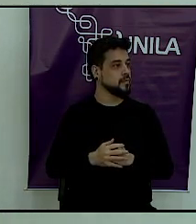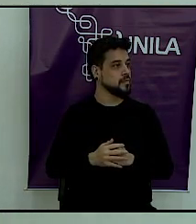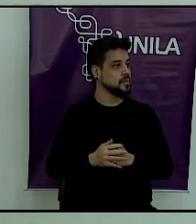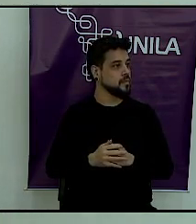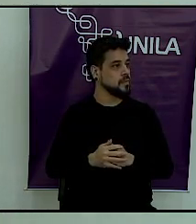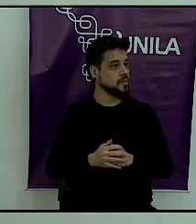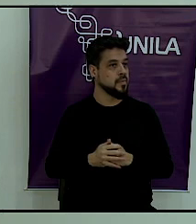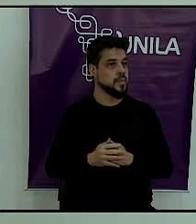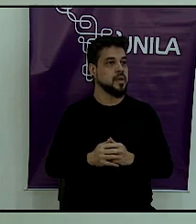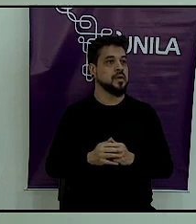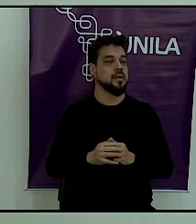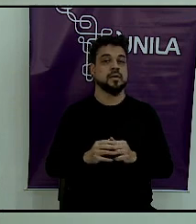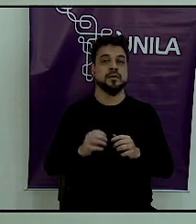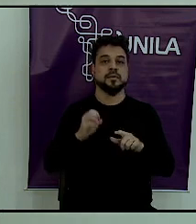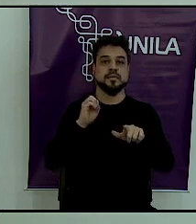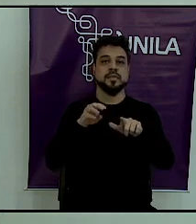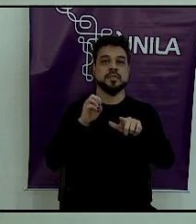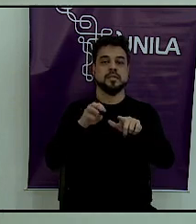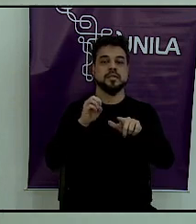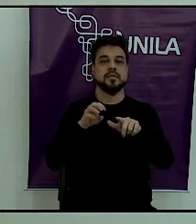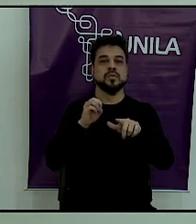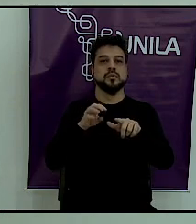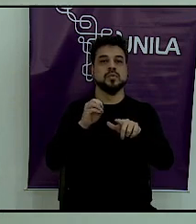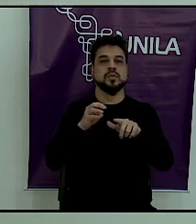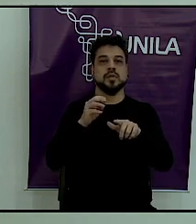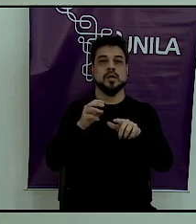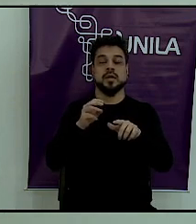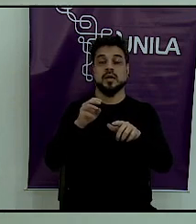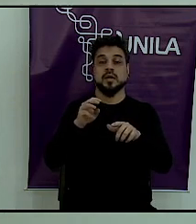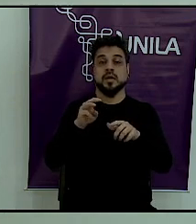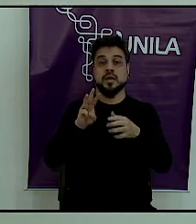Licenciatura indígena, professora Márcia, volta.